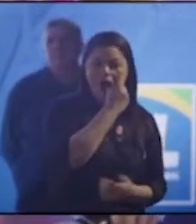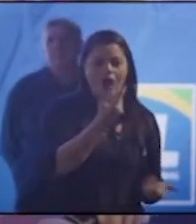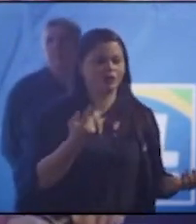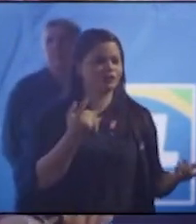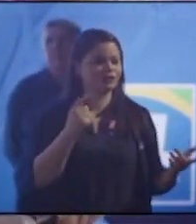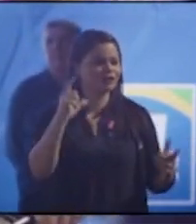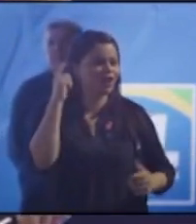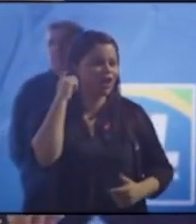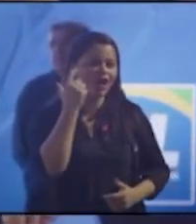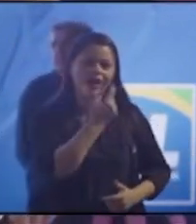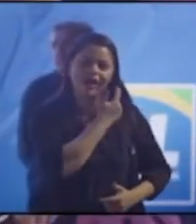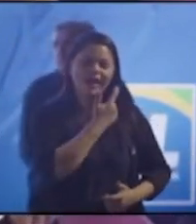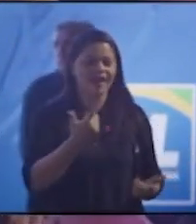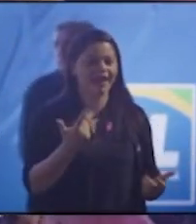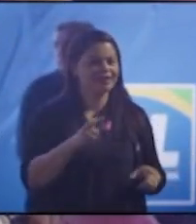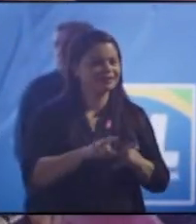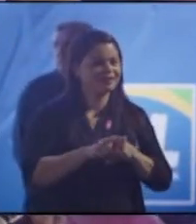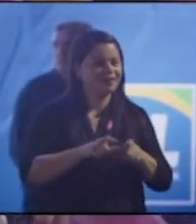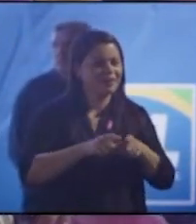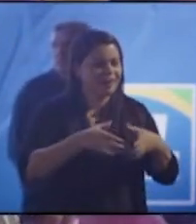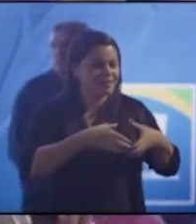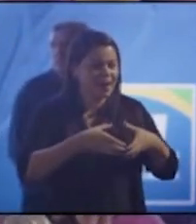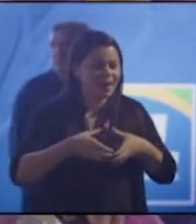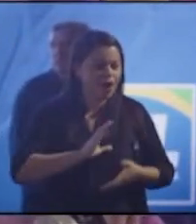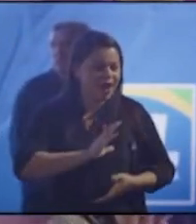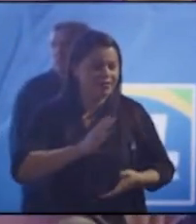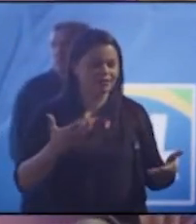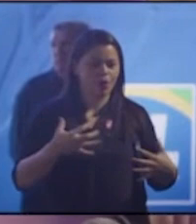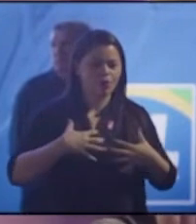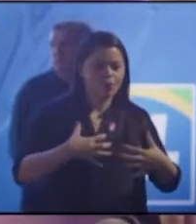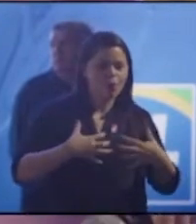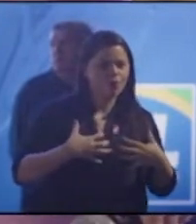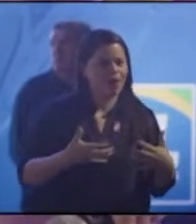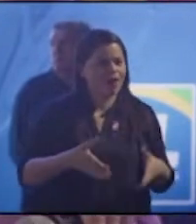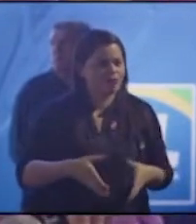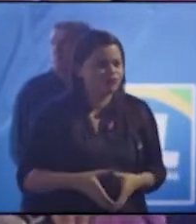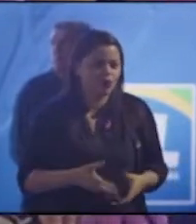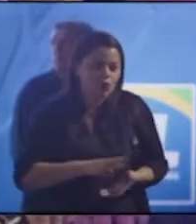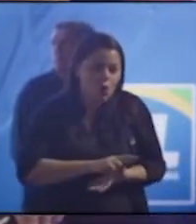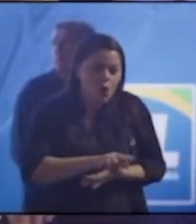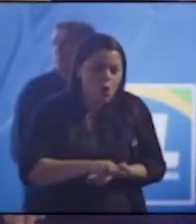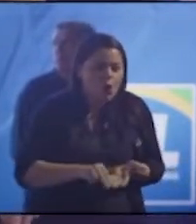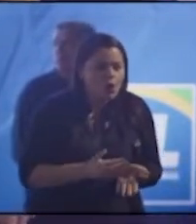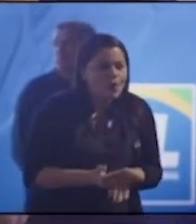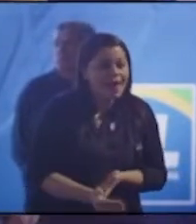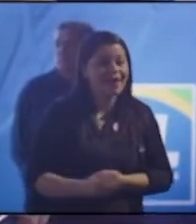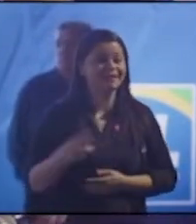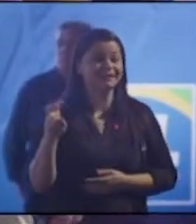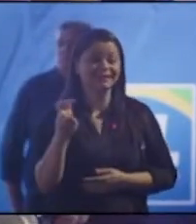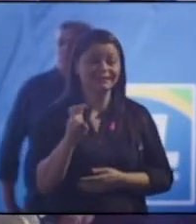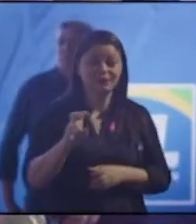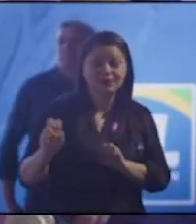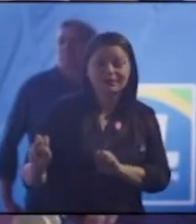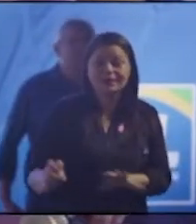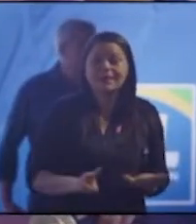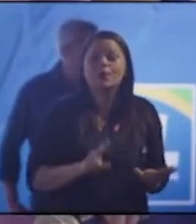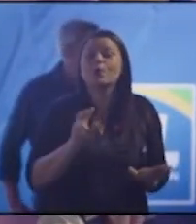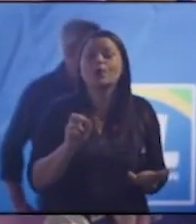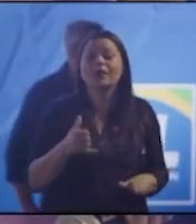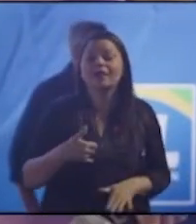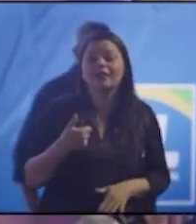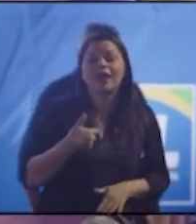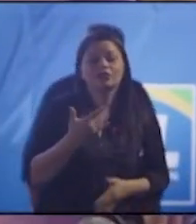órgãos começam a se formar. Na semana 5, pequenos braços e pernas começam a